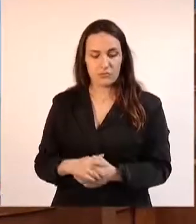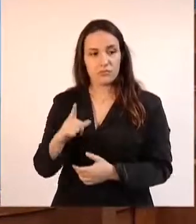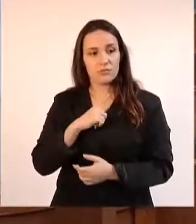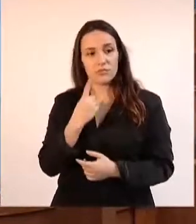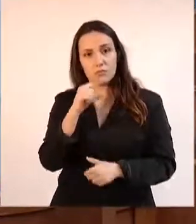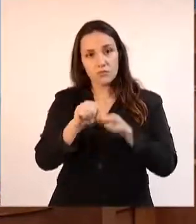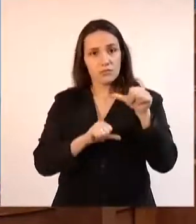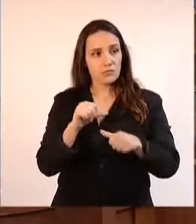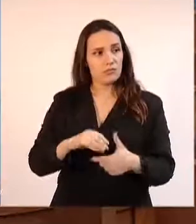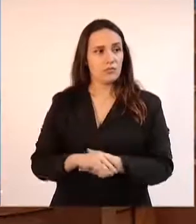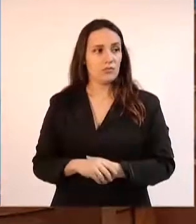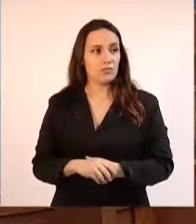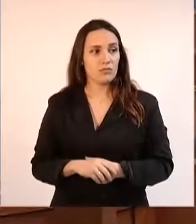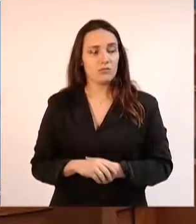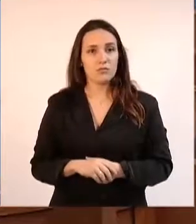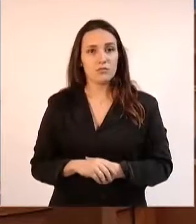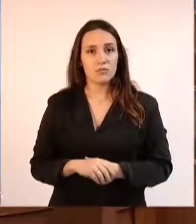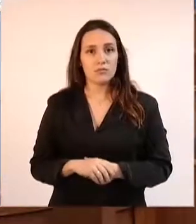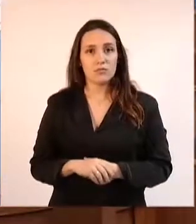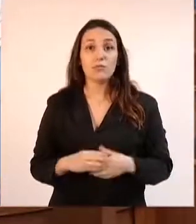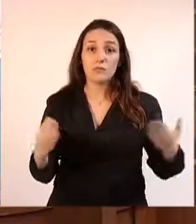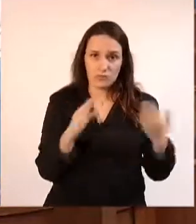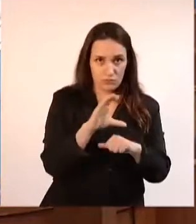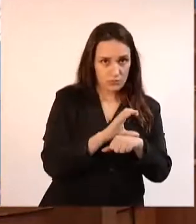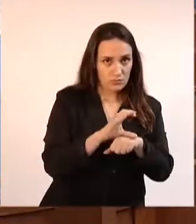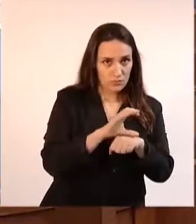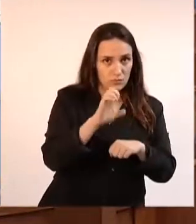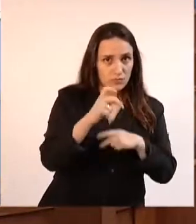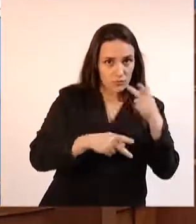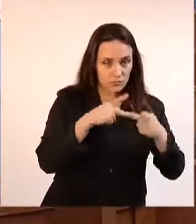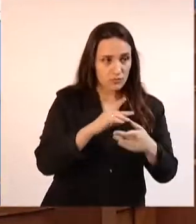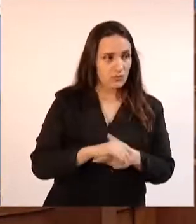lá, na Constituição atual,